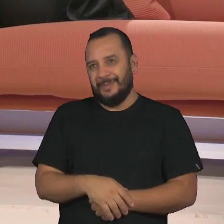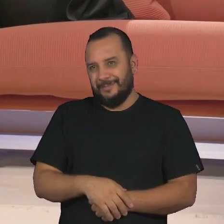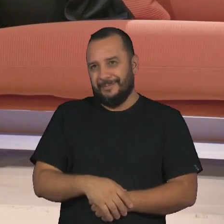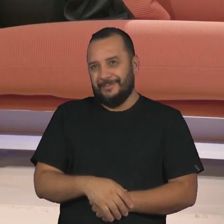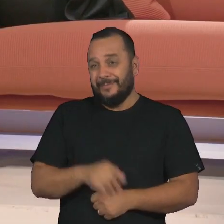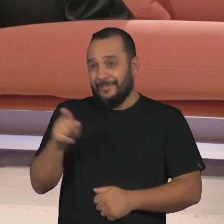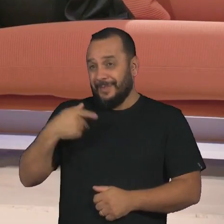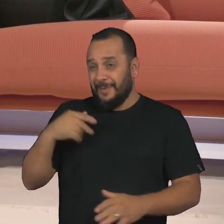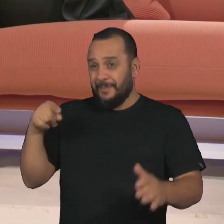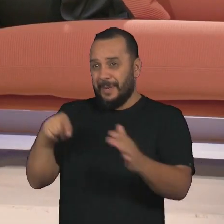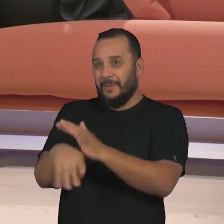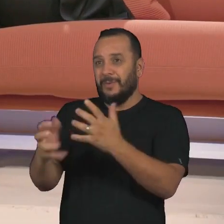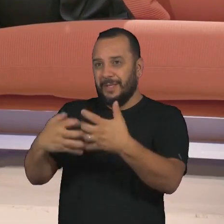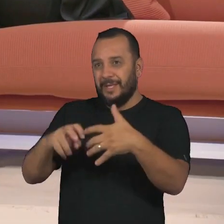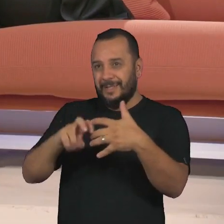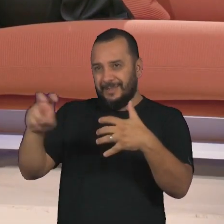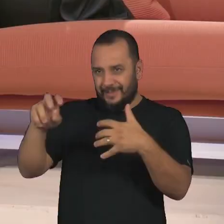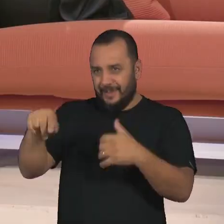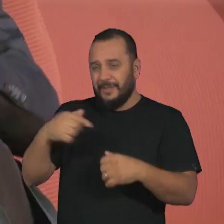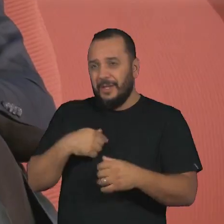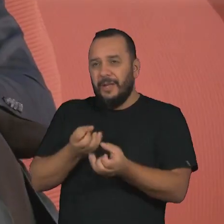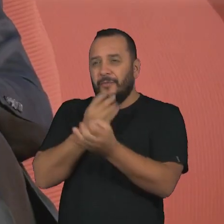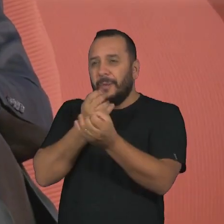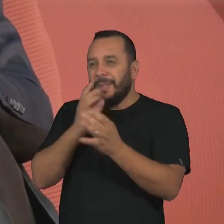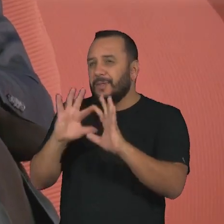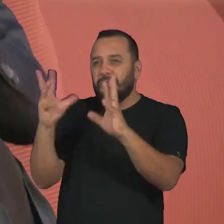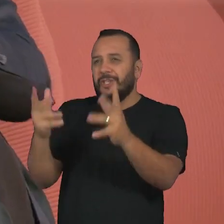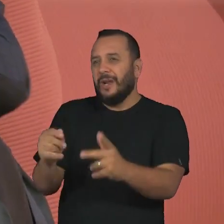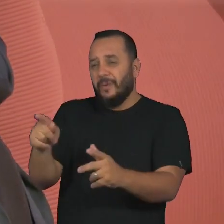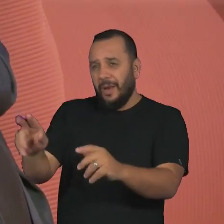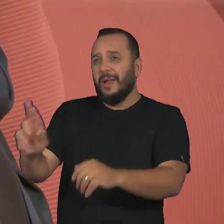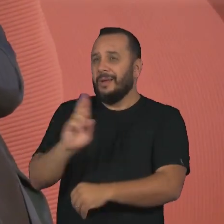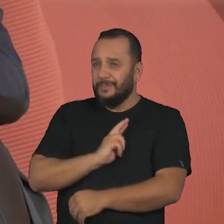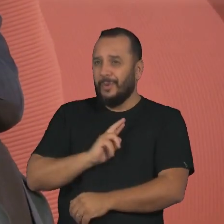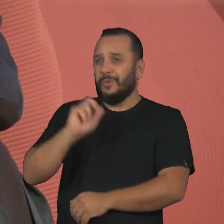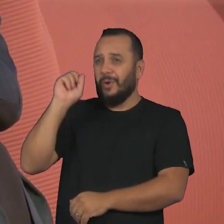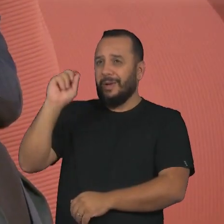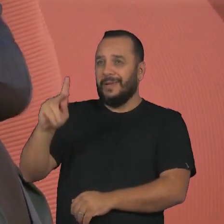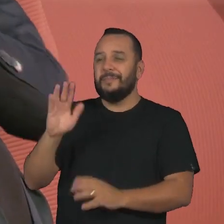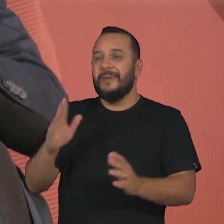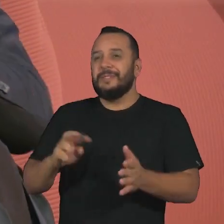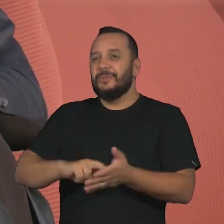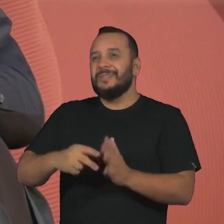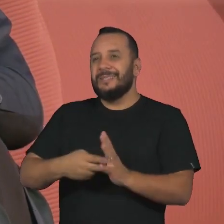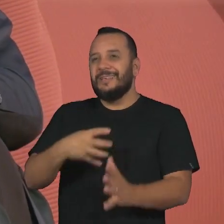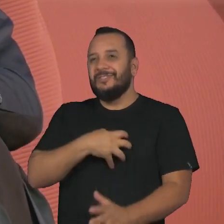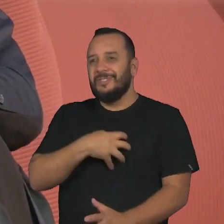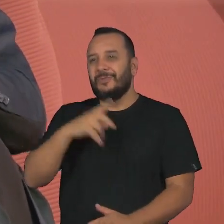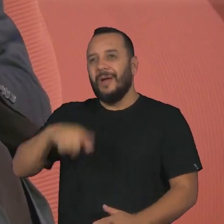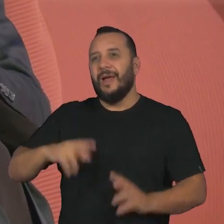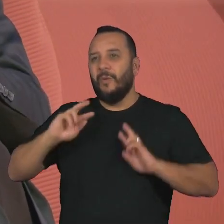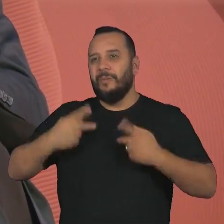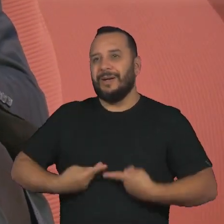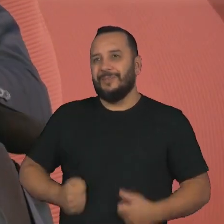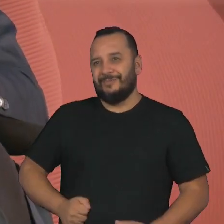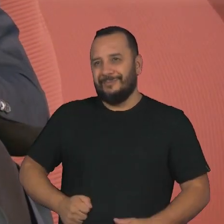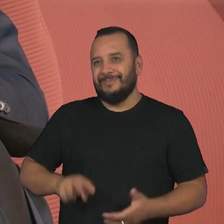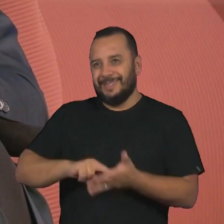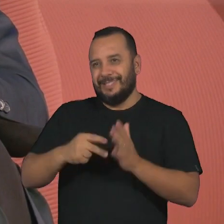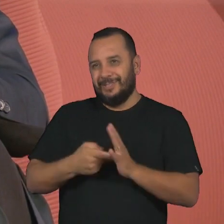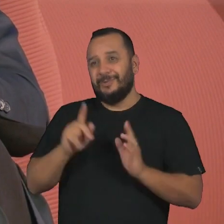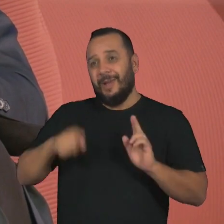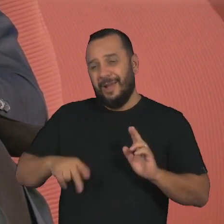pergunta para a inteligência artificial sobre um dado geral, ela vai dar. Agora, o sentido das coisas, aí depende do ser humano. Então, a gente tem que